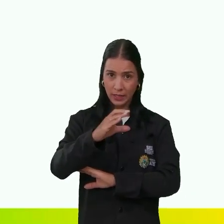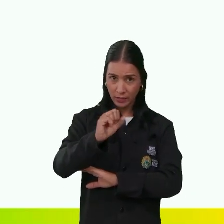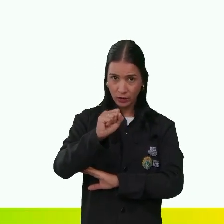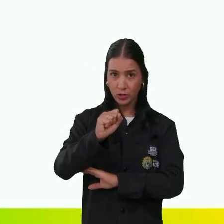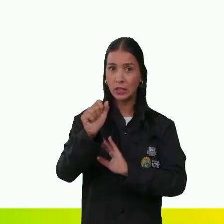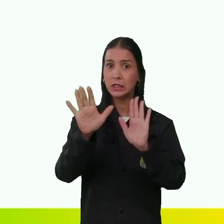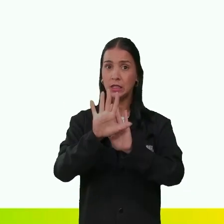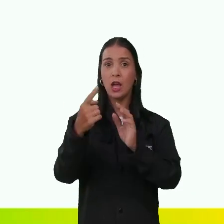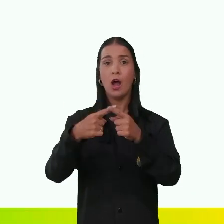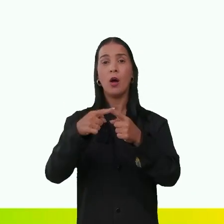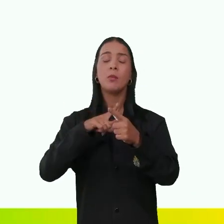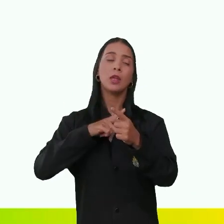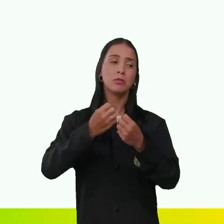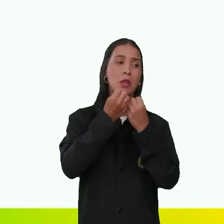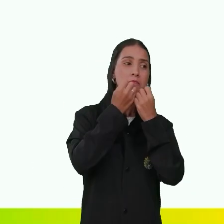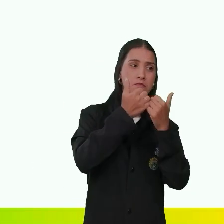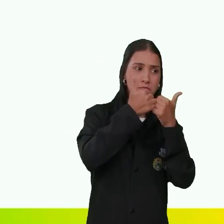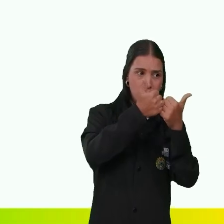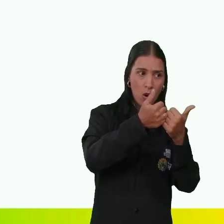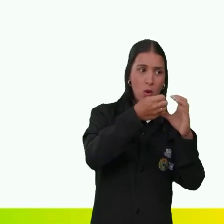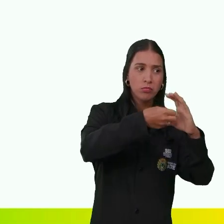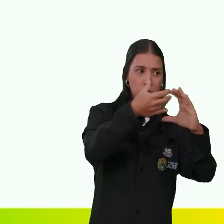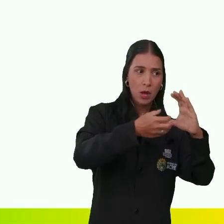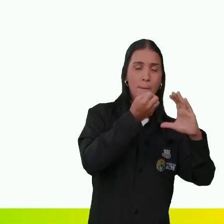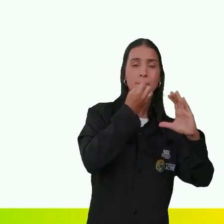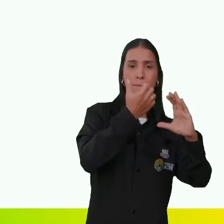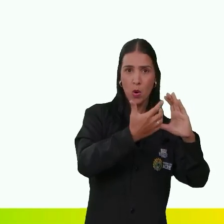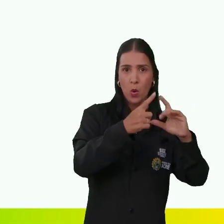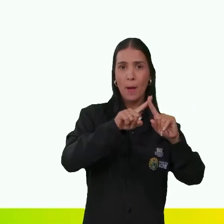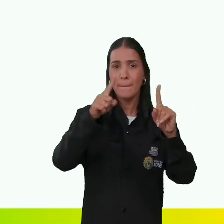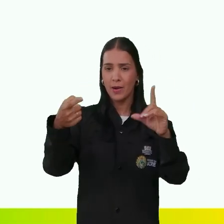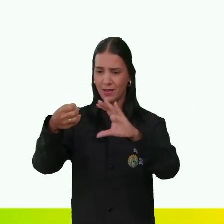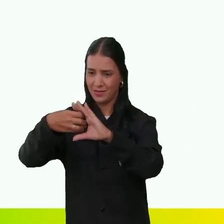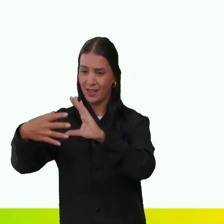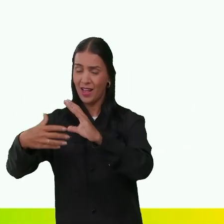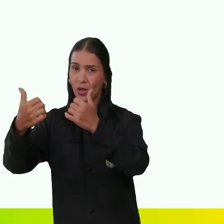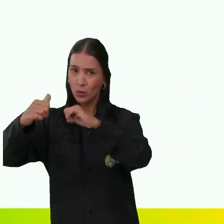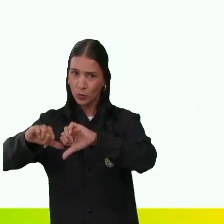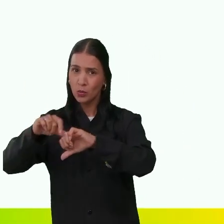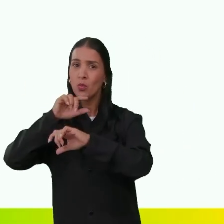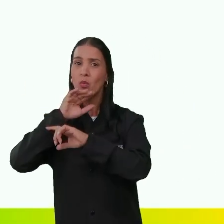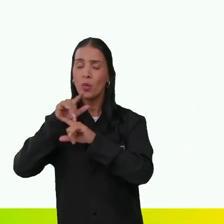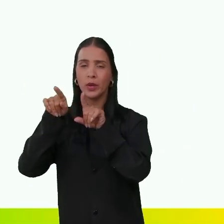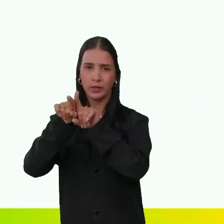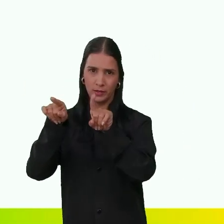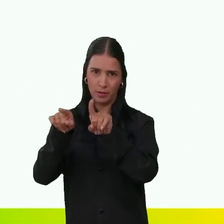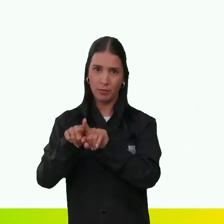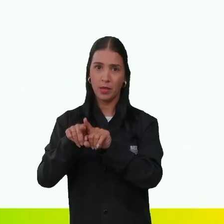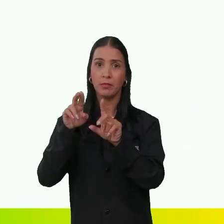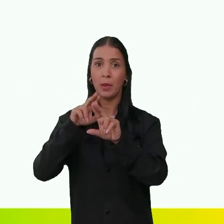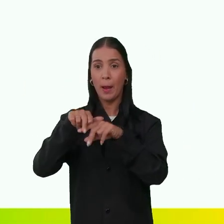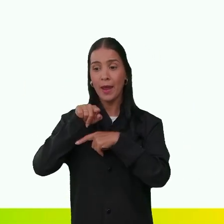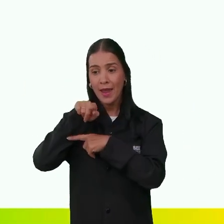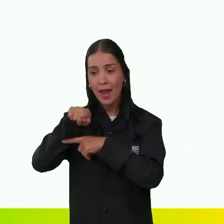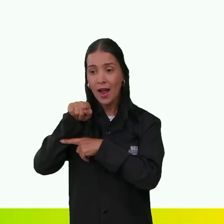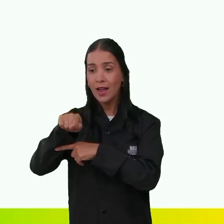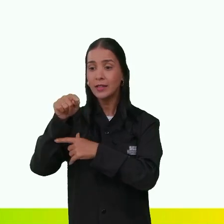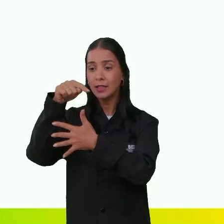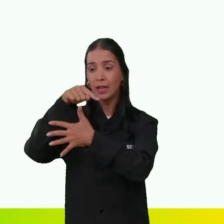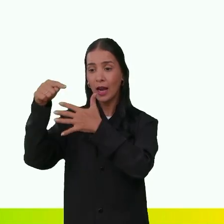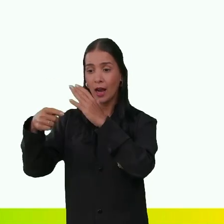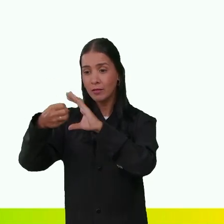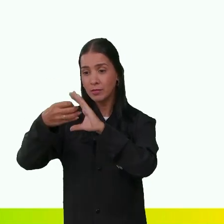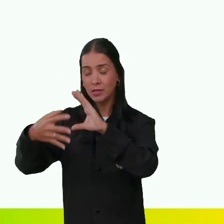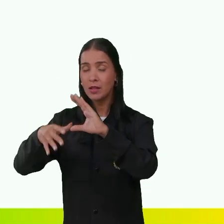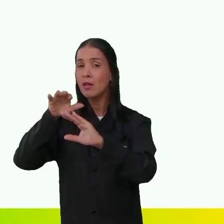pontos negativos ou pode ter pontos negativos. Os pontos negativos, eles existem para que a gente possa combater.